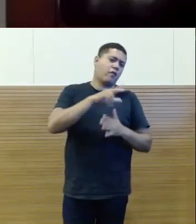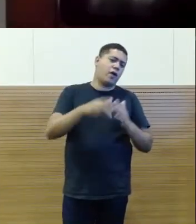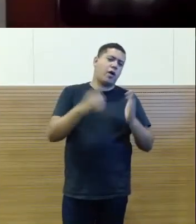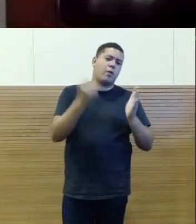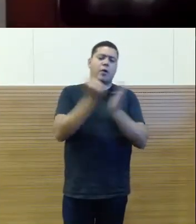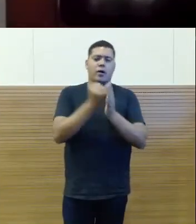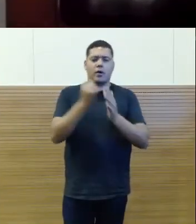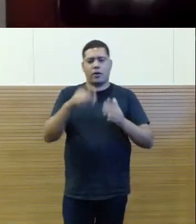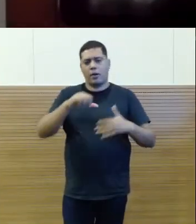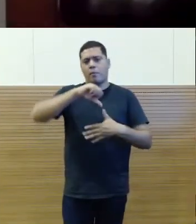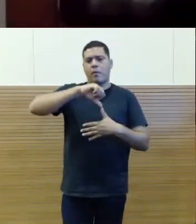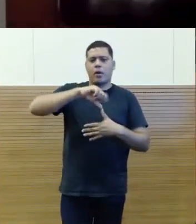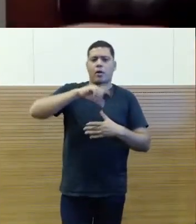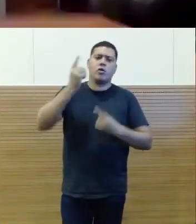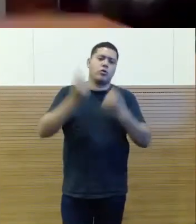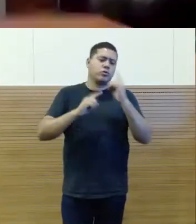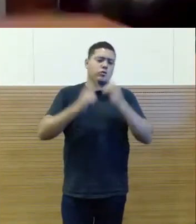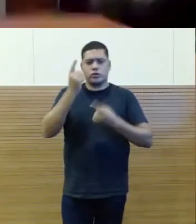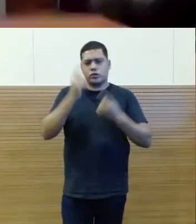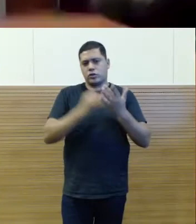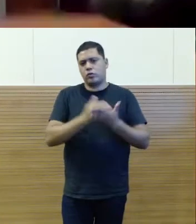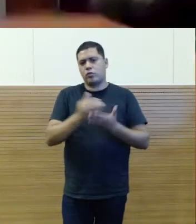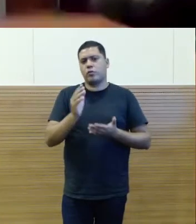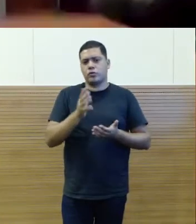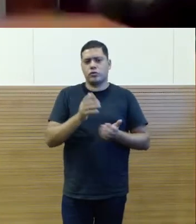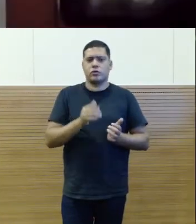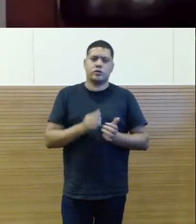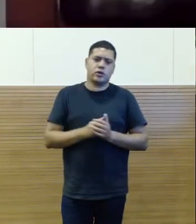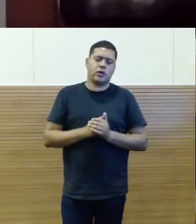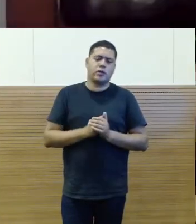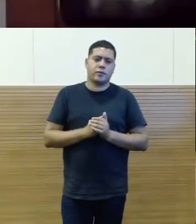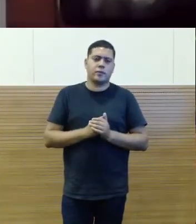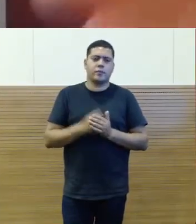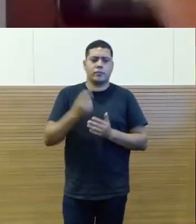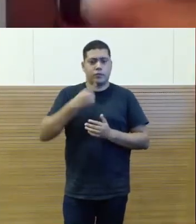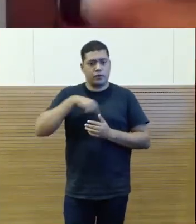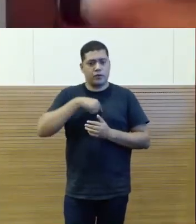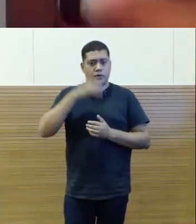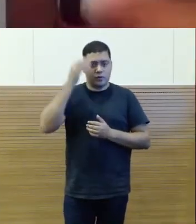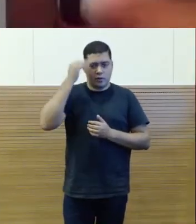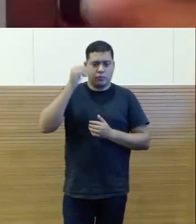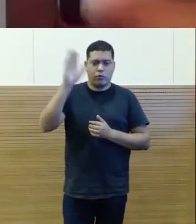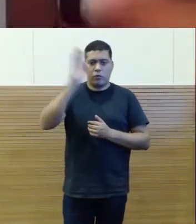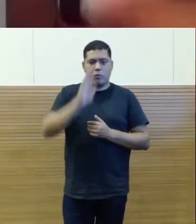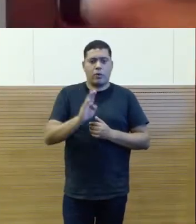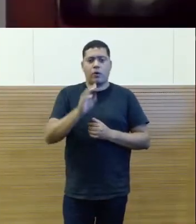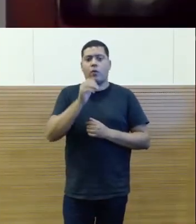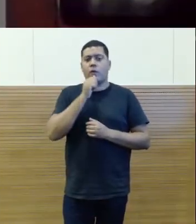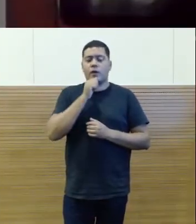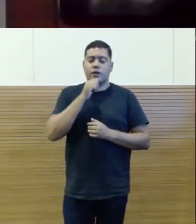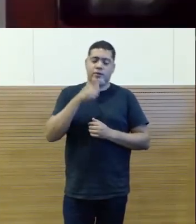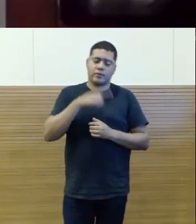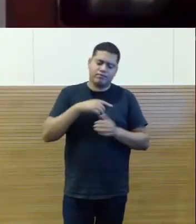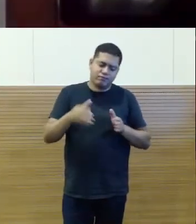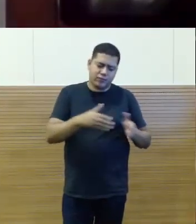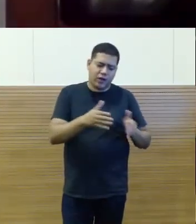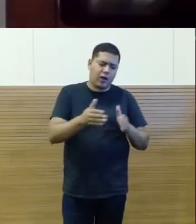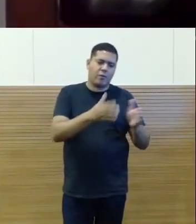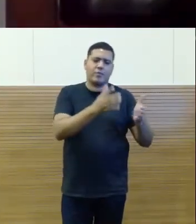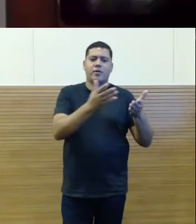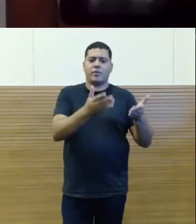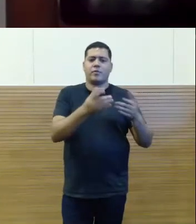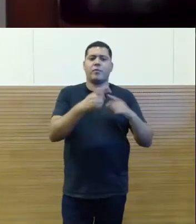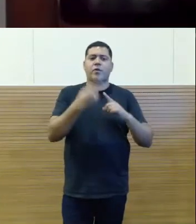da América Latina, o Chile começou, o México está indo muito bem nisso, o Brasil tem ainda algum caminho pela frente, mas